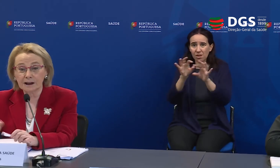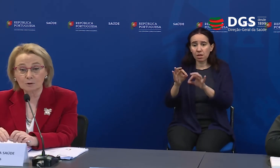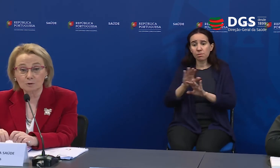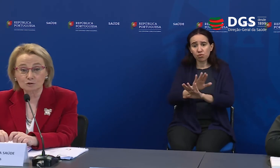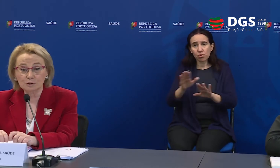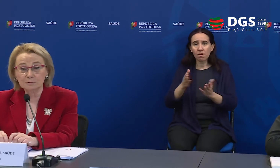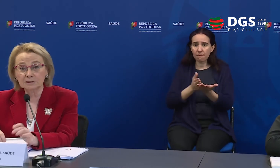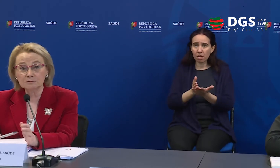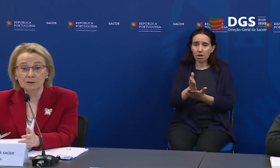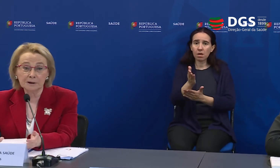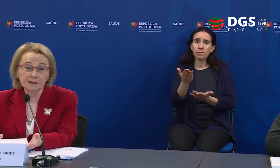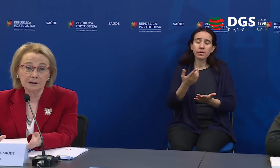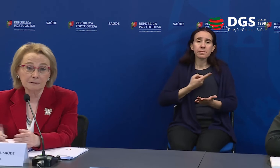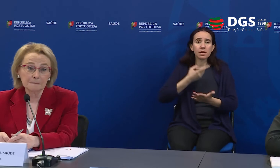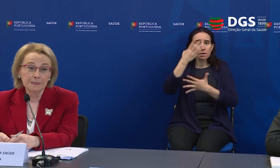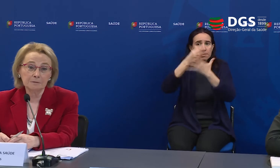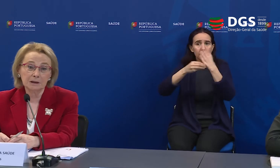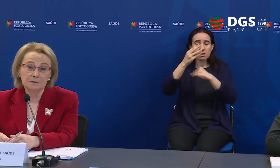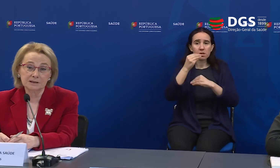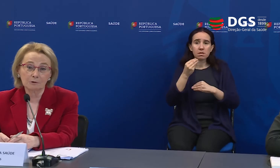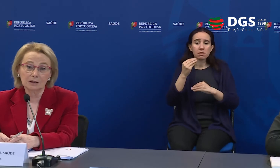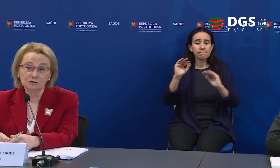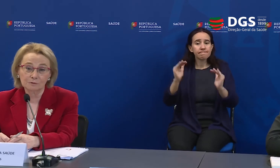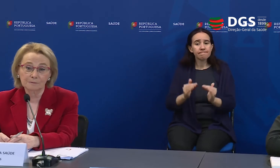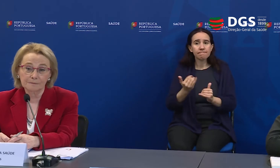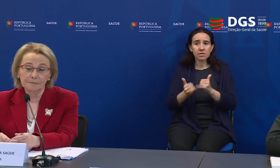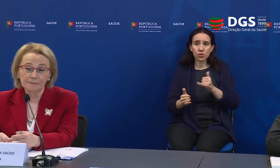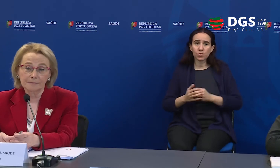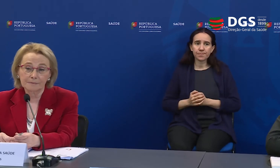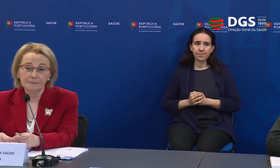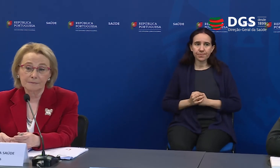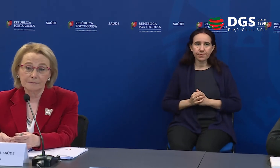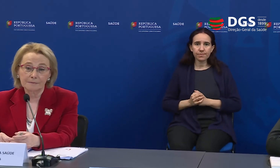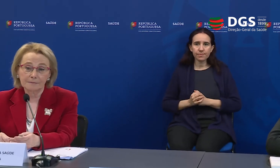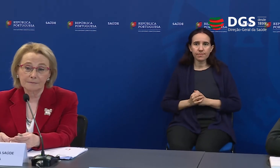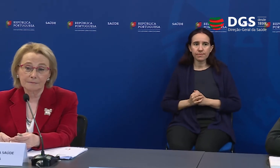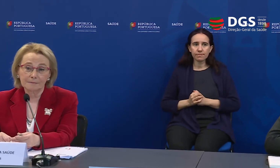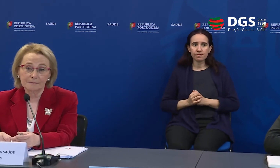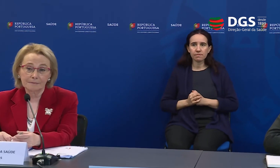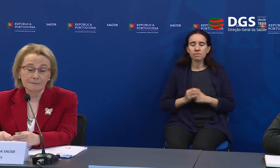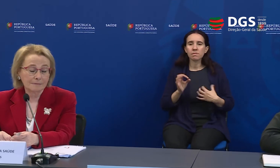vai ficar connosco. E, portanto, temos que aprender a minimizar o risco.